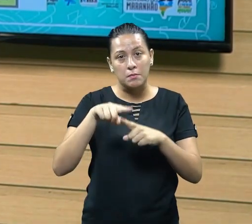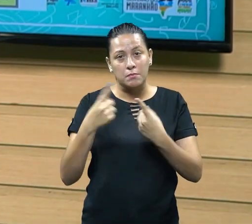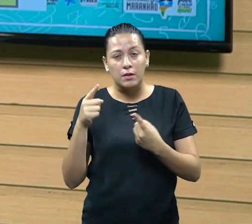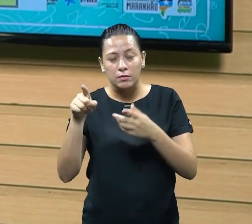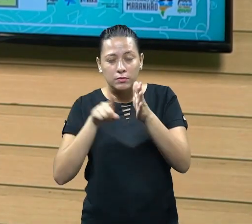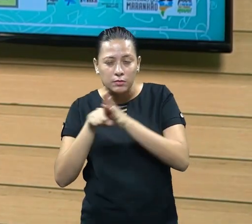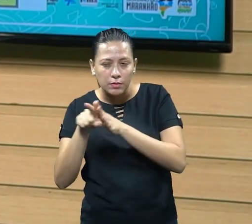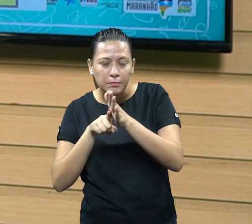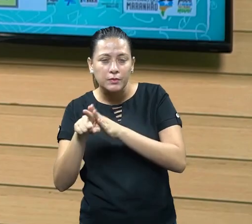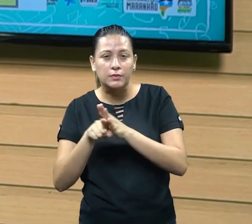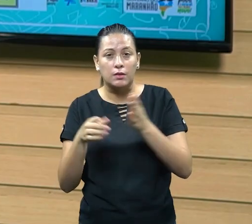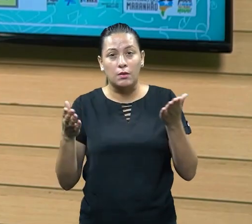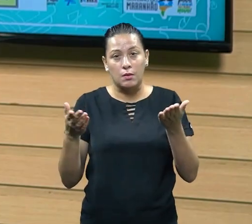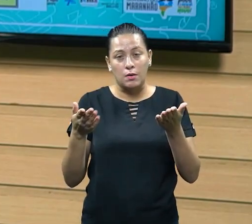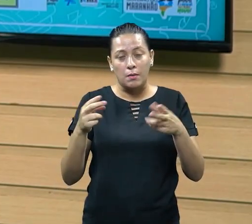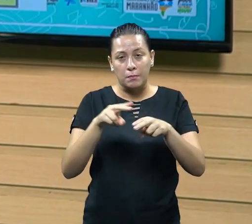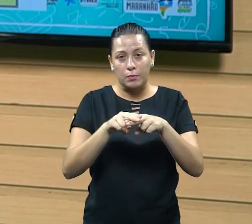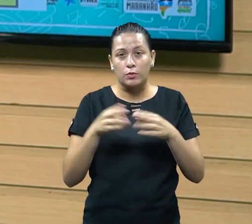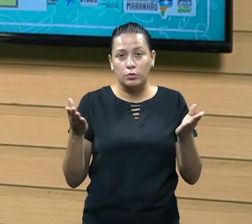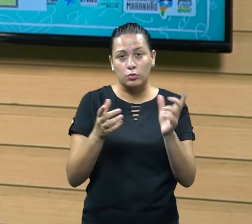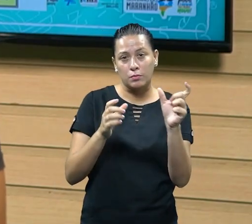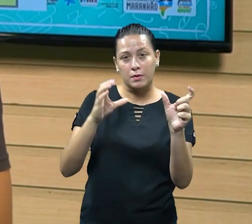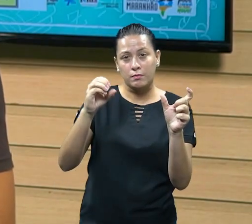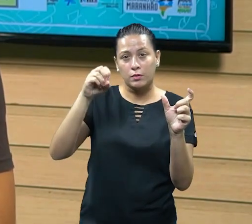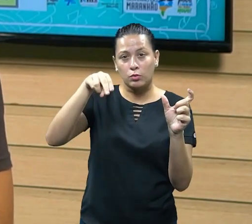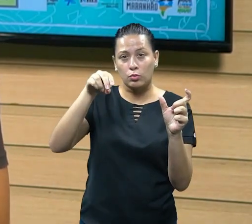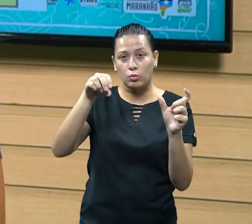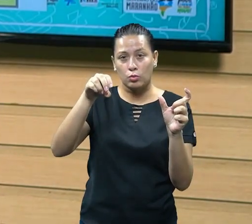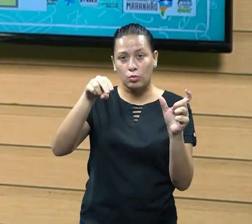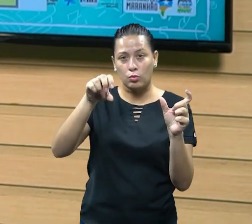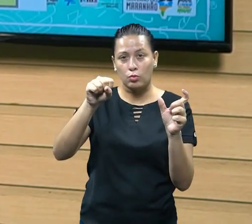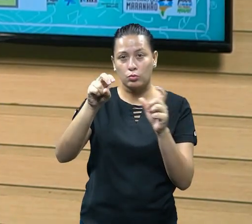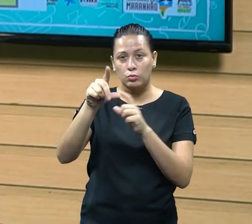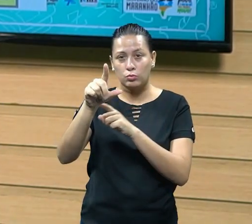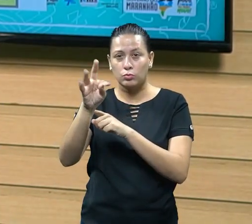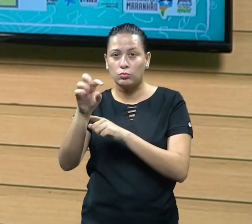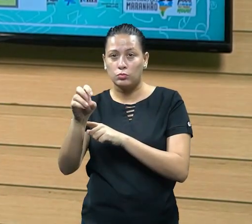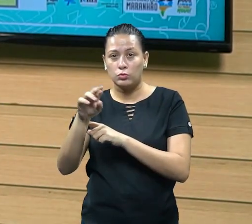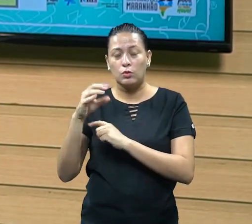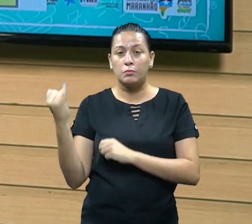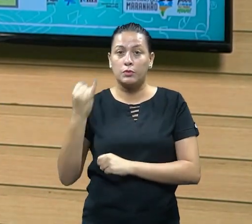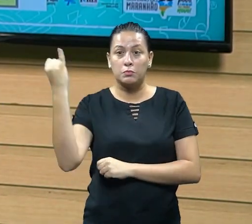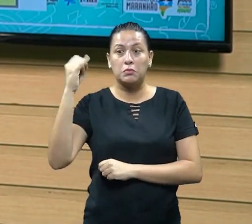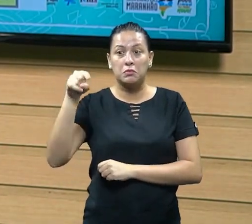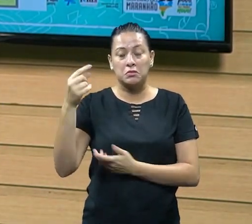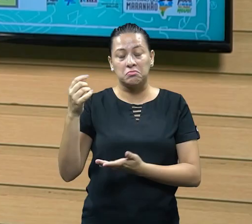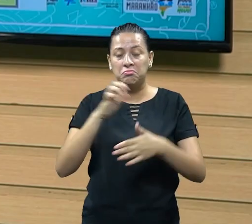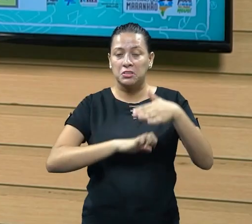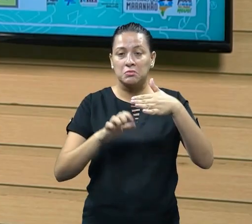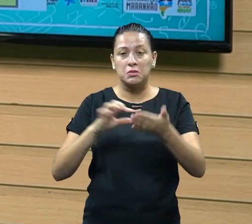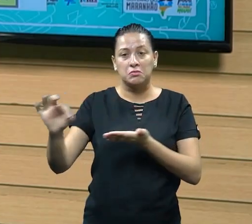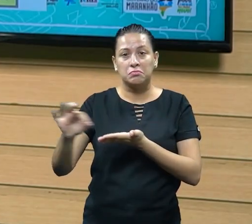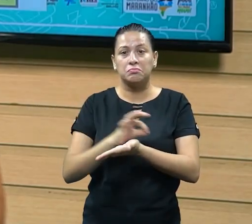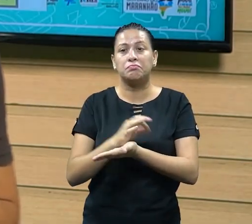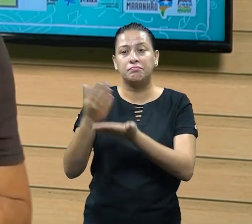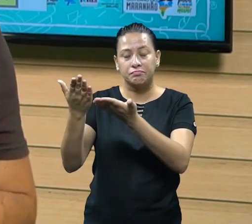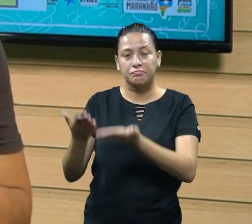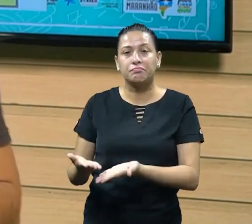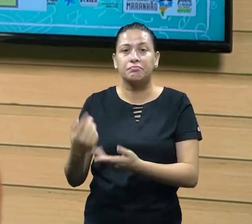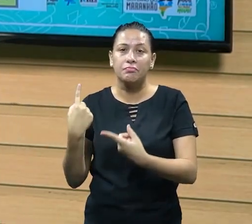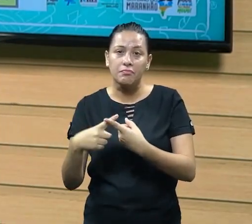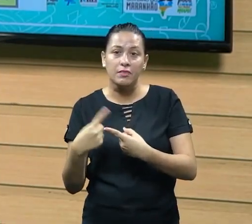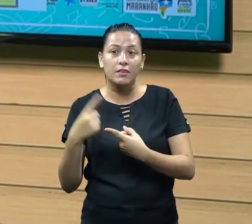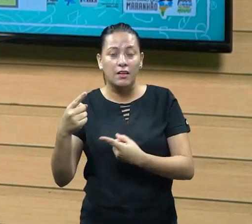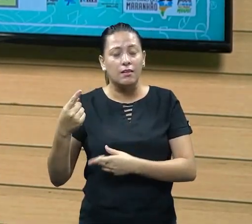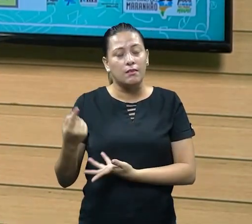consultar. Por isso a palavra consultor hoje é muito forte, as empresas estão contratando consultores, né, pessoas que vão dar orientações, vão dar técnicas de